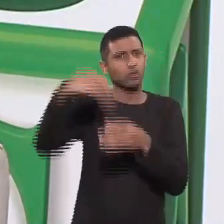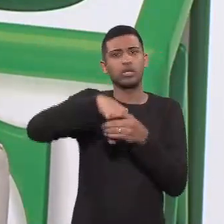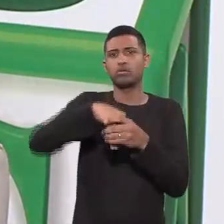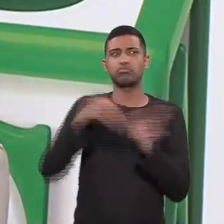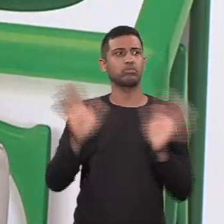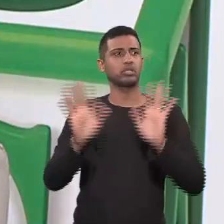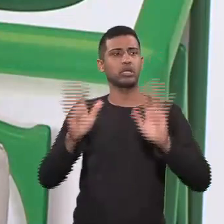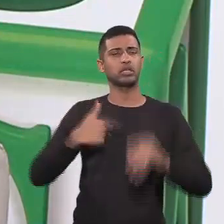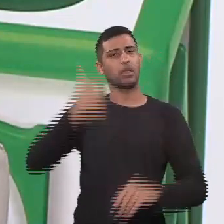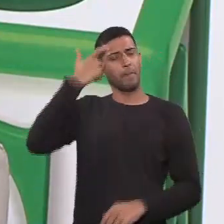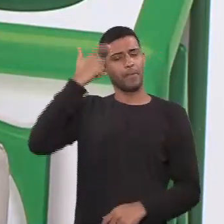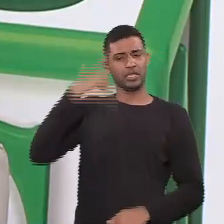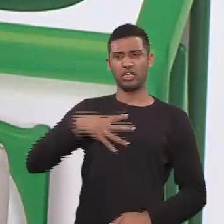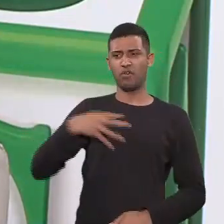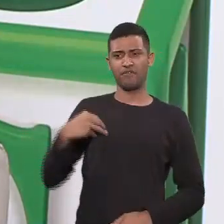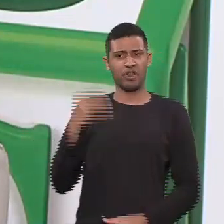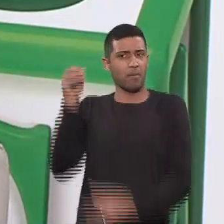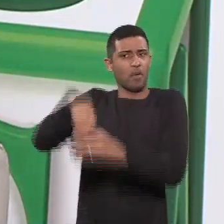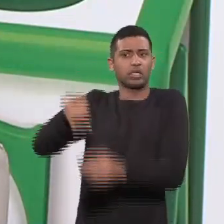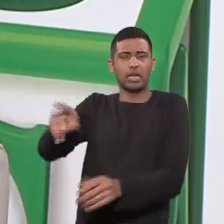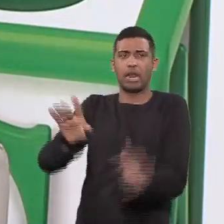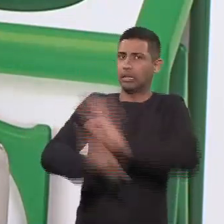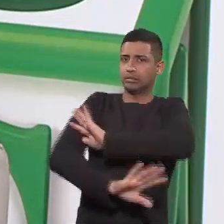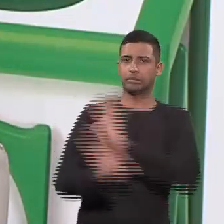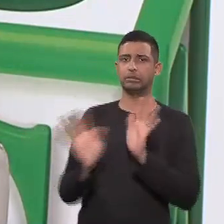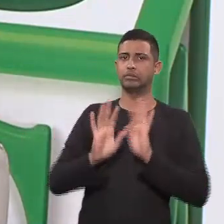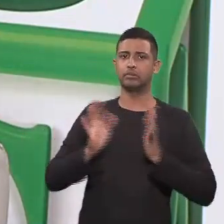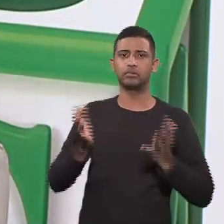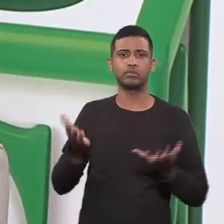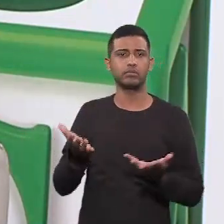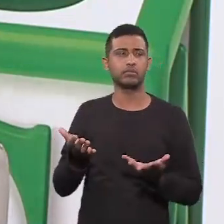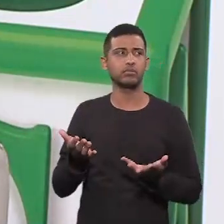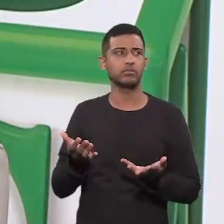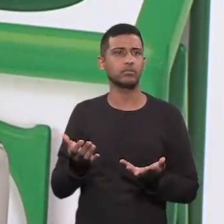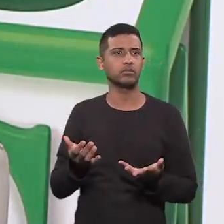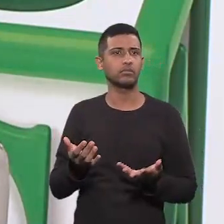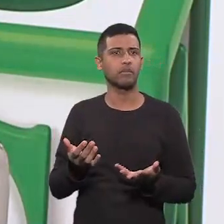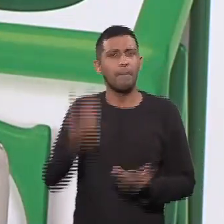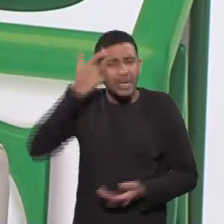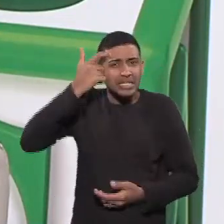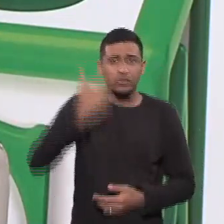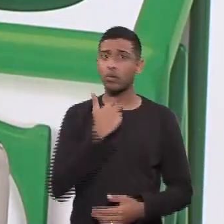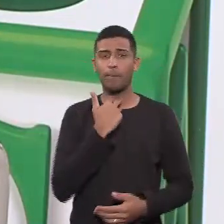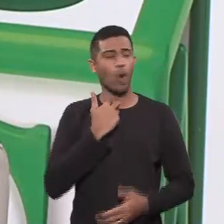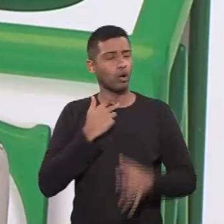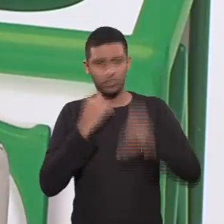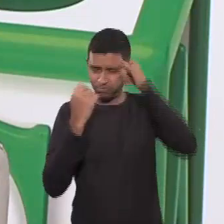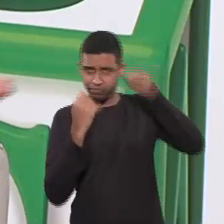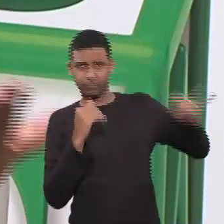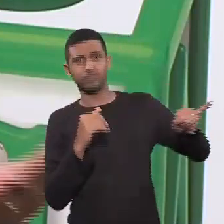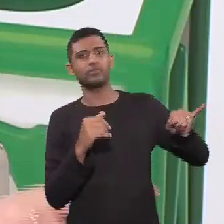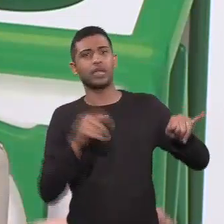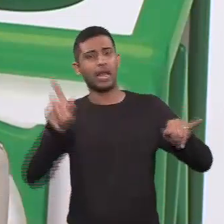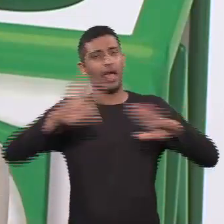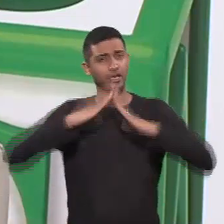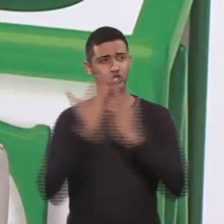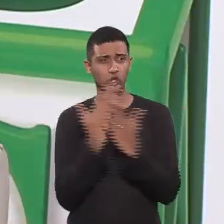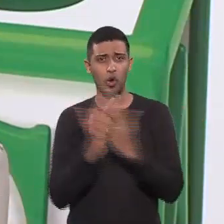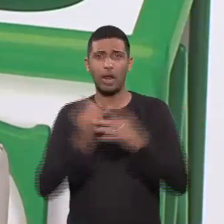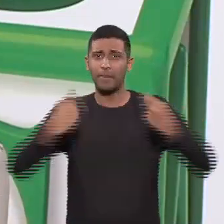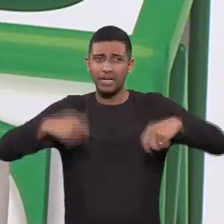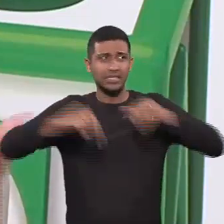Então, eu não vou colocar meu filho nessa escola. E a gente não pode ver dessa forma. A gente tem que ver a escola